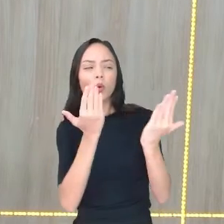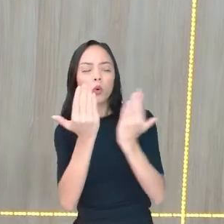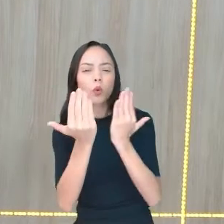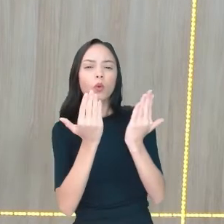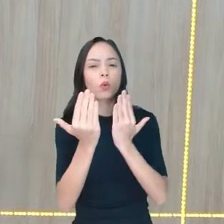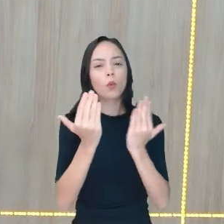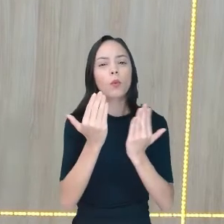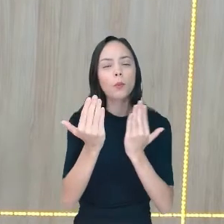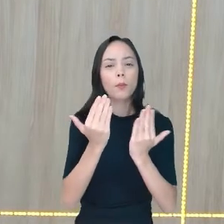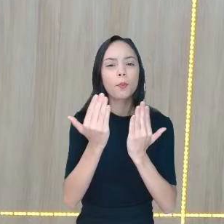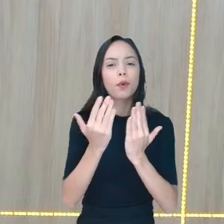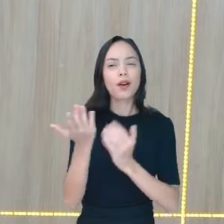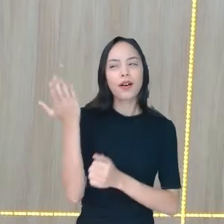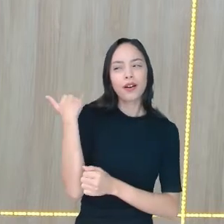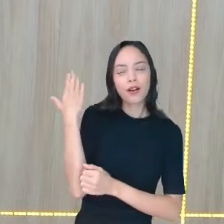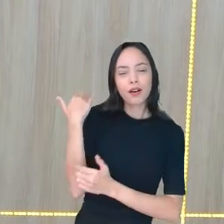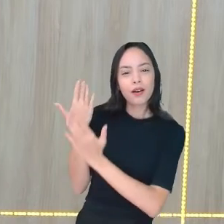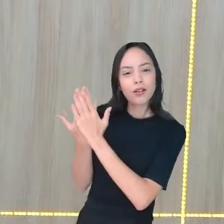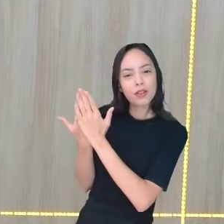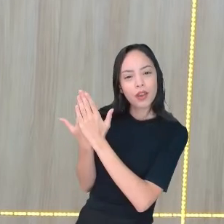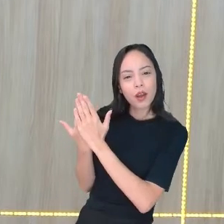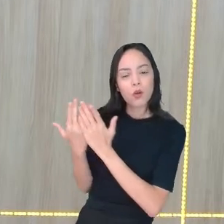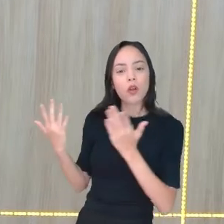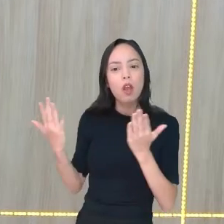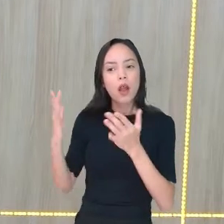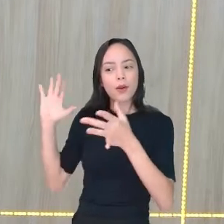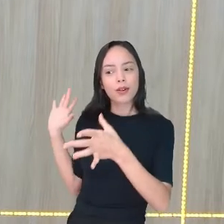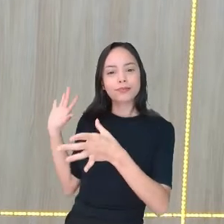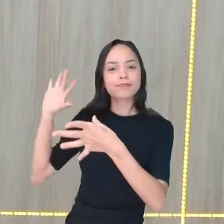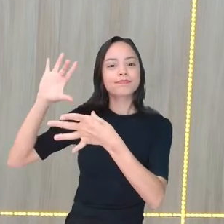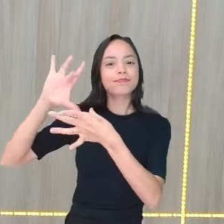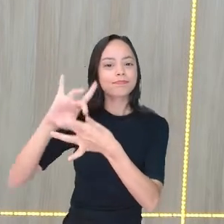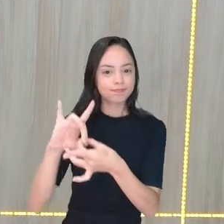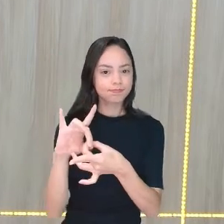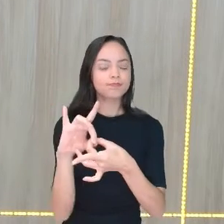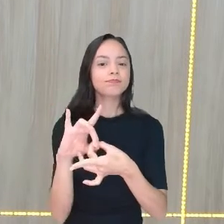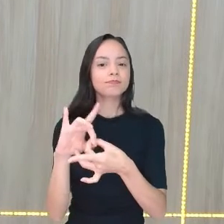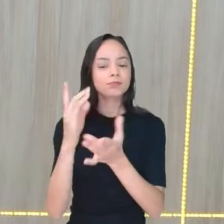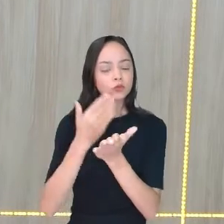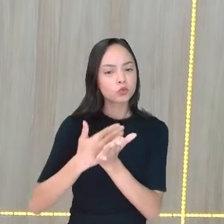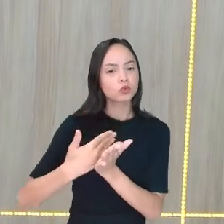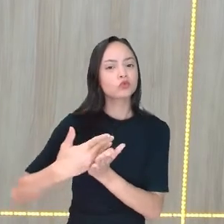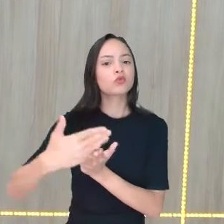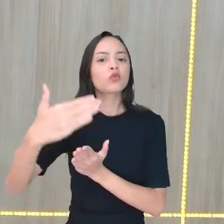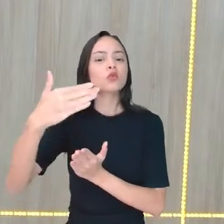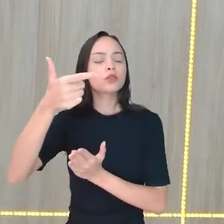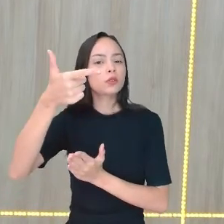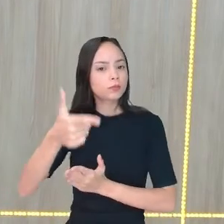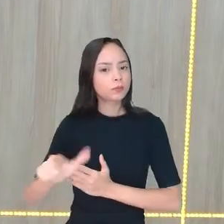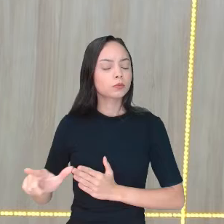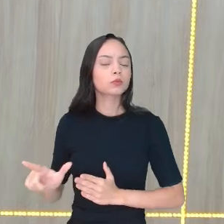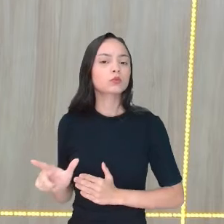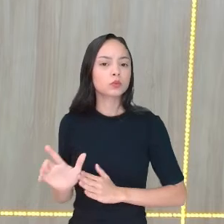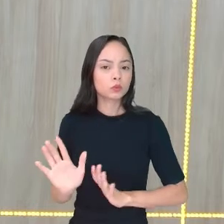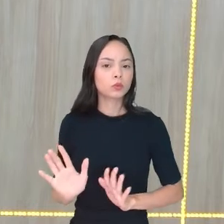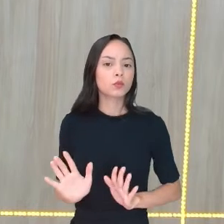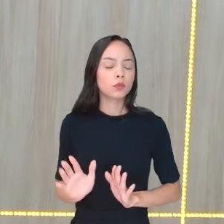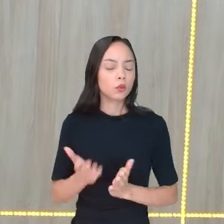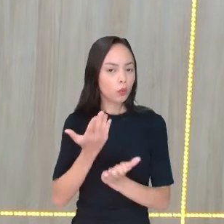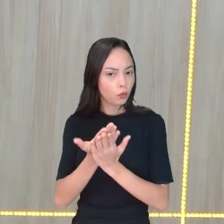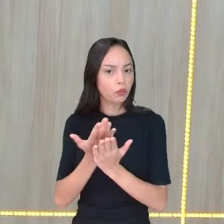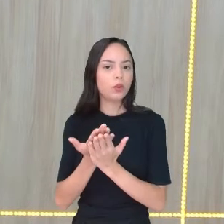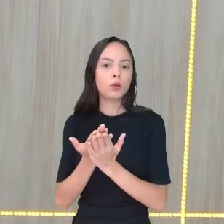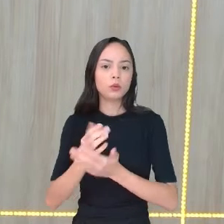estava vendo no primeiro semestre e o que a gente vai começar a ver agora, né, reiniciando, retomando, né, com nossas